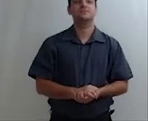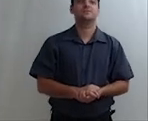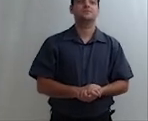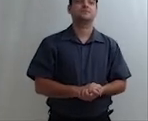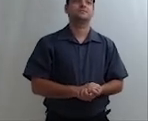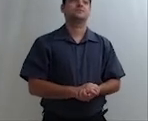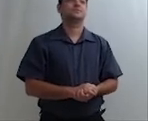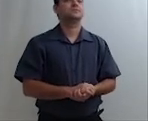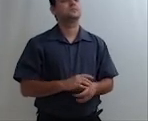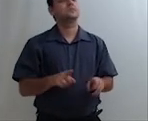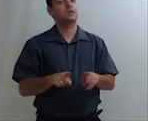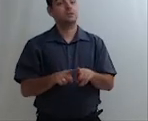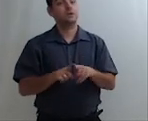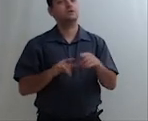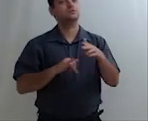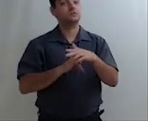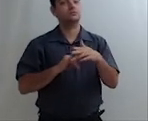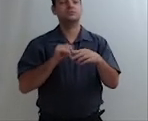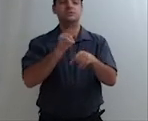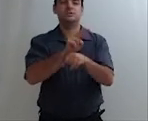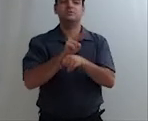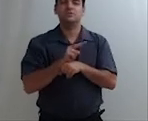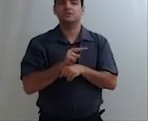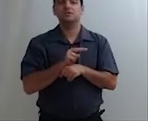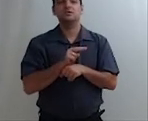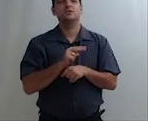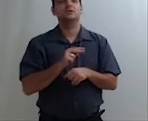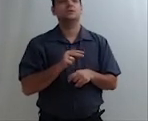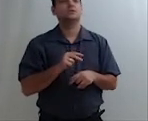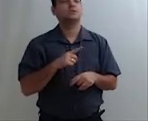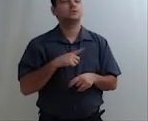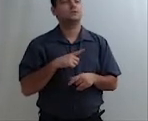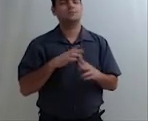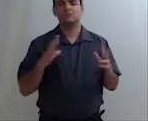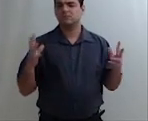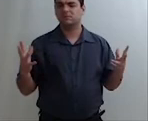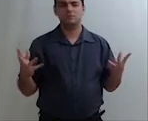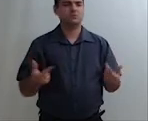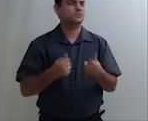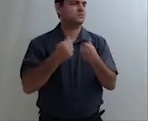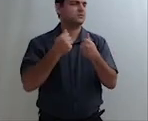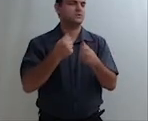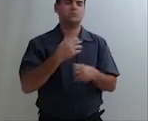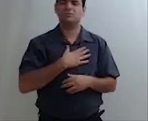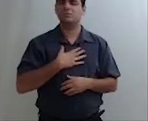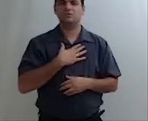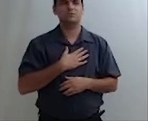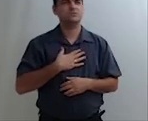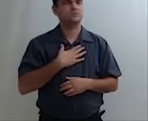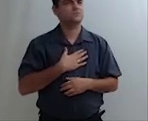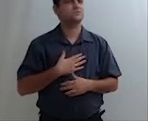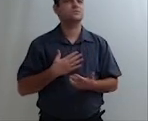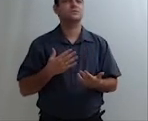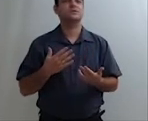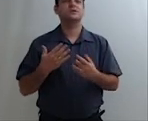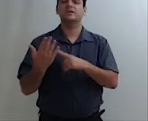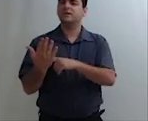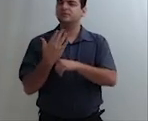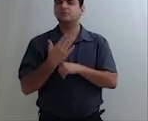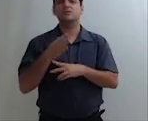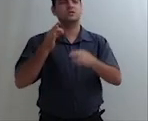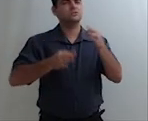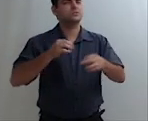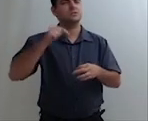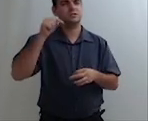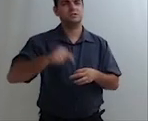dos direitos de defesa eh sempre com muita com muitas contribuições relevantes a à causa da boa